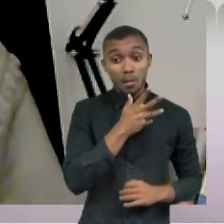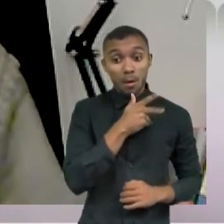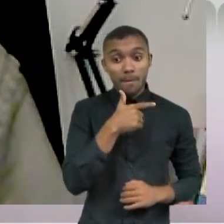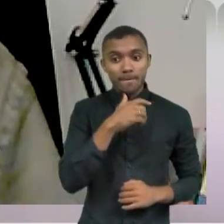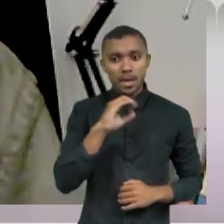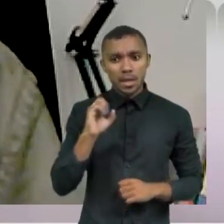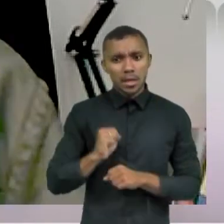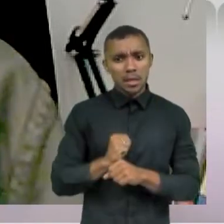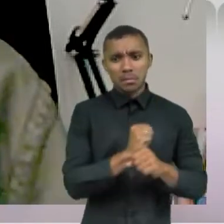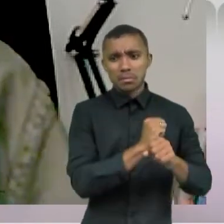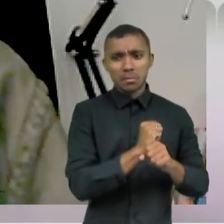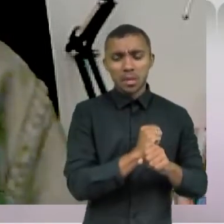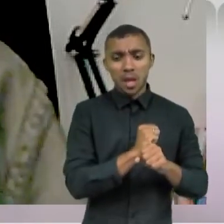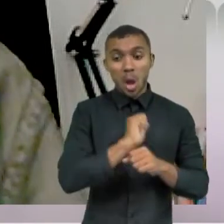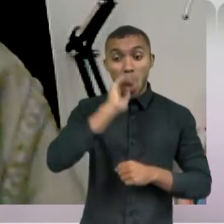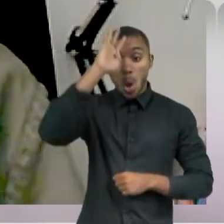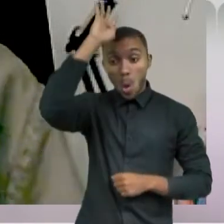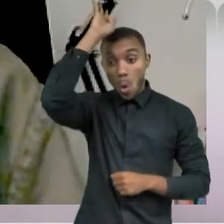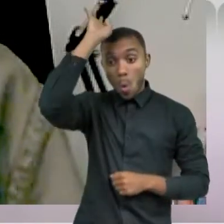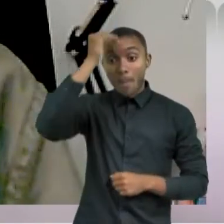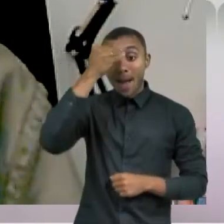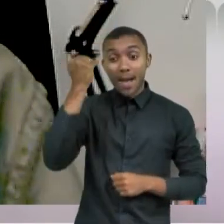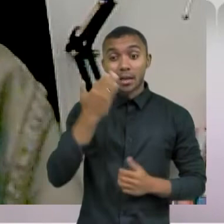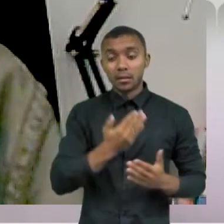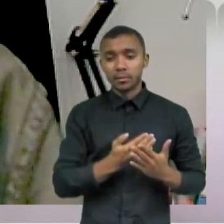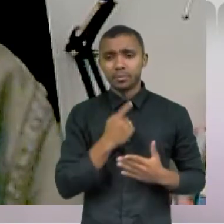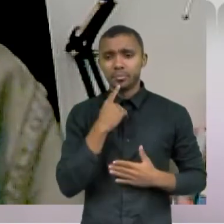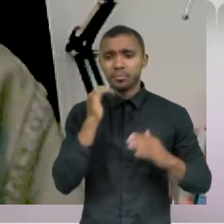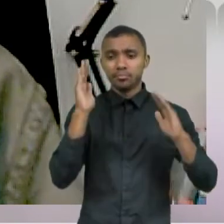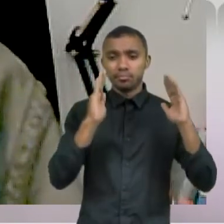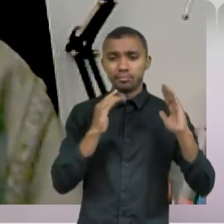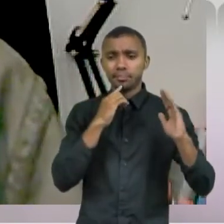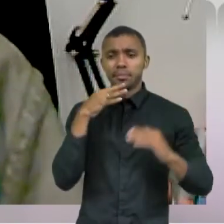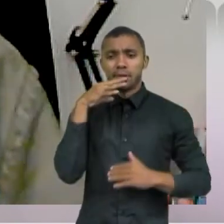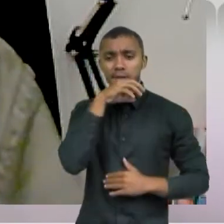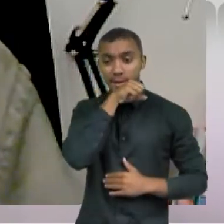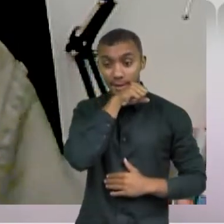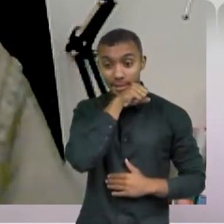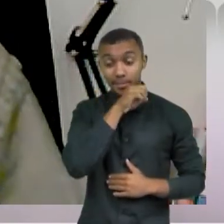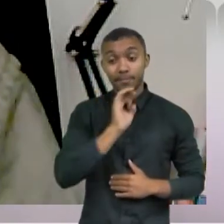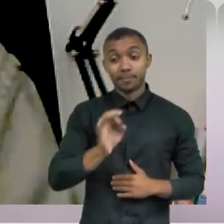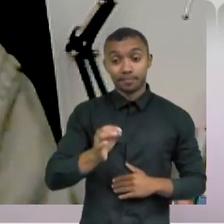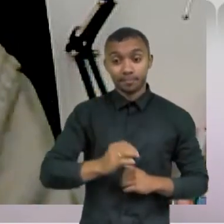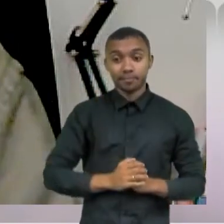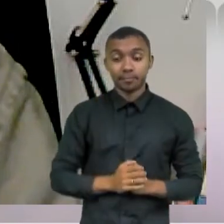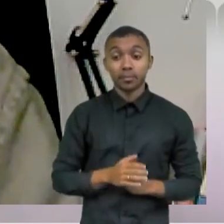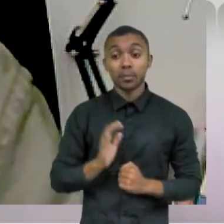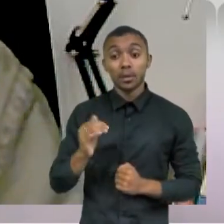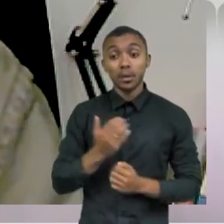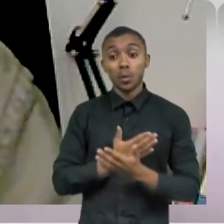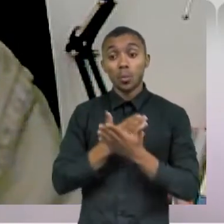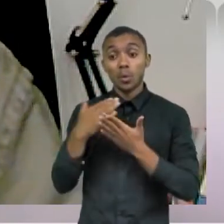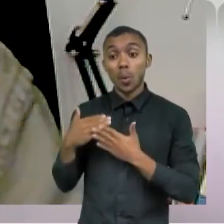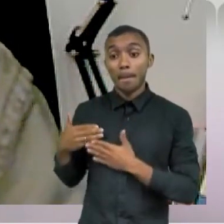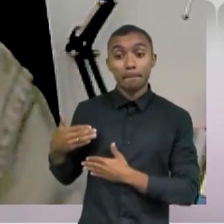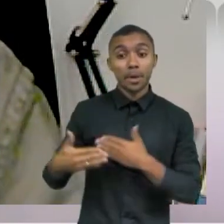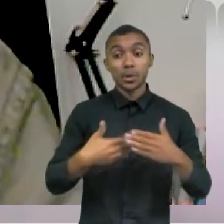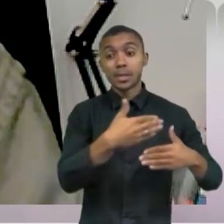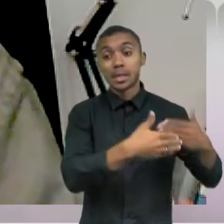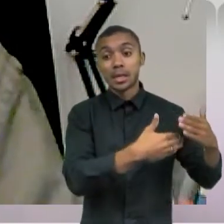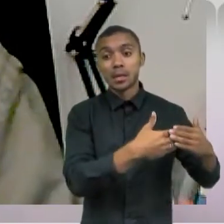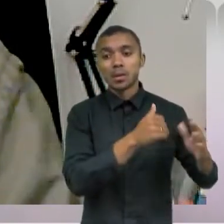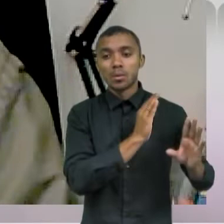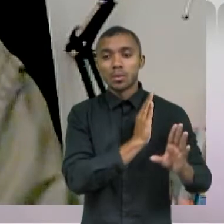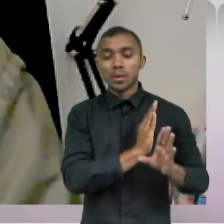para o tempo do Vaticano é muito pouco tempo, é muito curto, tem um espaço de tempo muito curto. E agora, iniciado o processo, né,